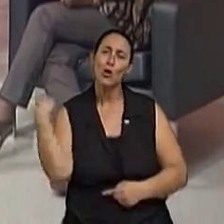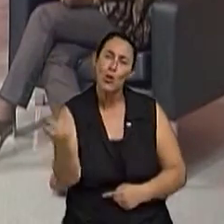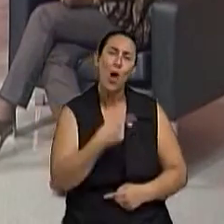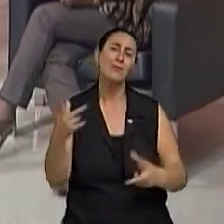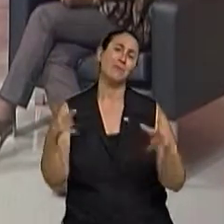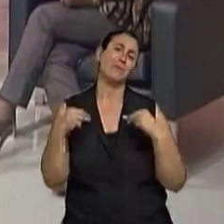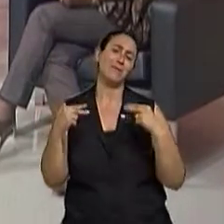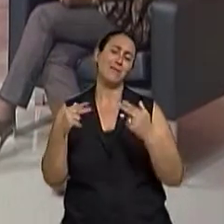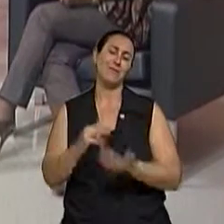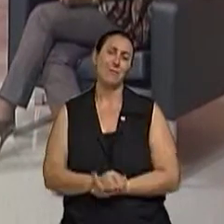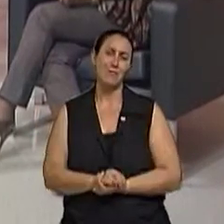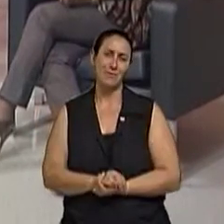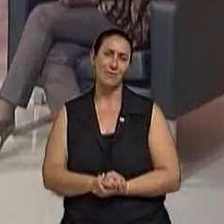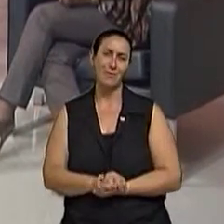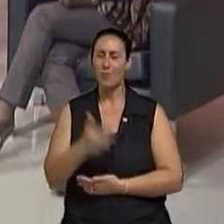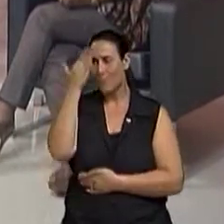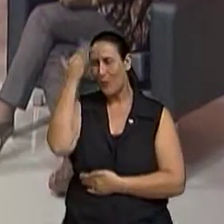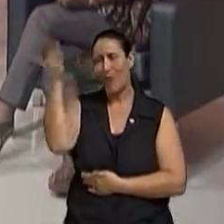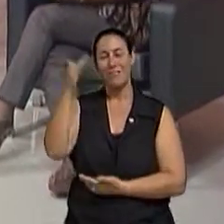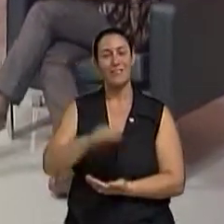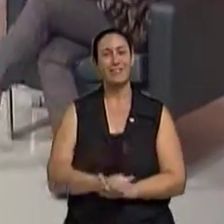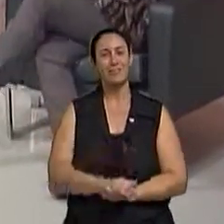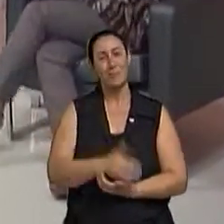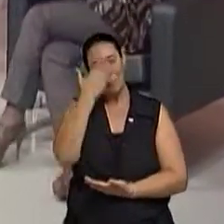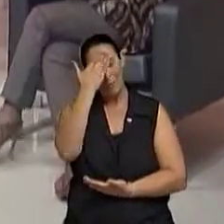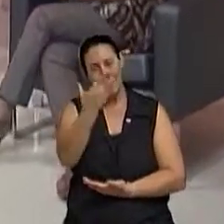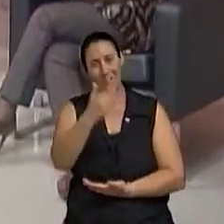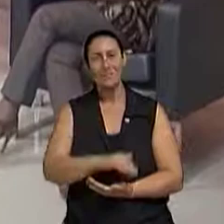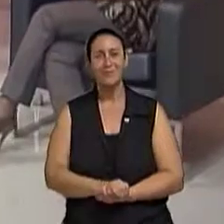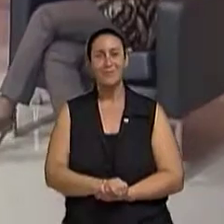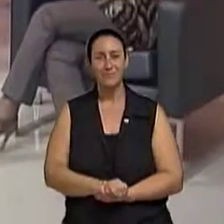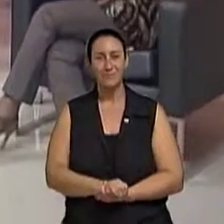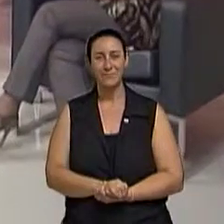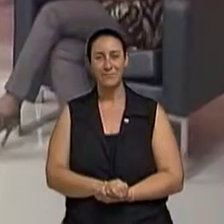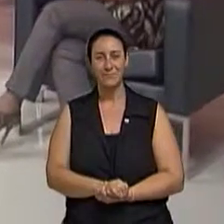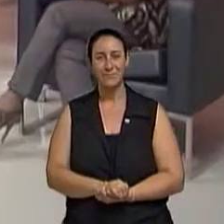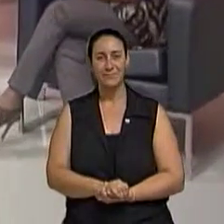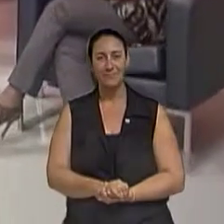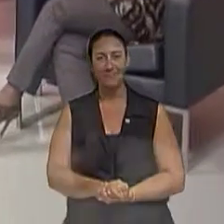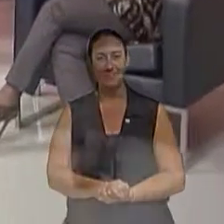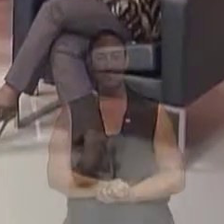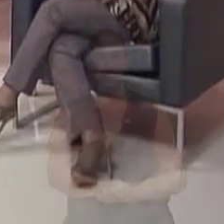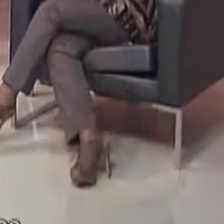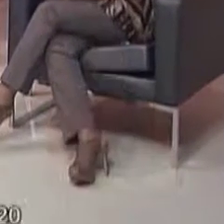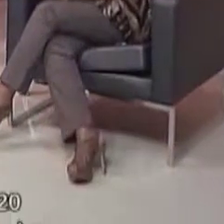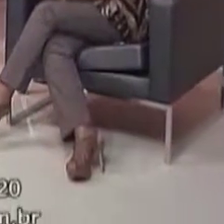nós merecemos. Todos obrigada, nós. Doutor. Eu agradeço, hein? Obrigada. Eu agradeço.